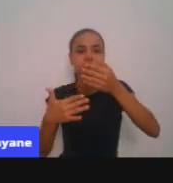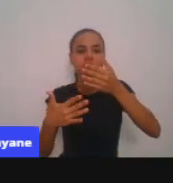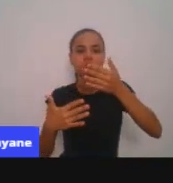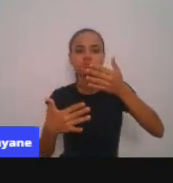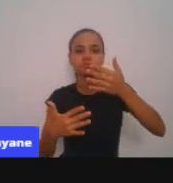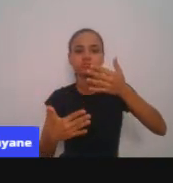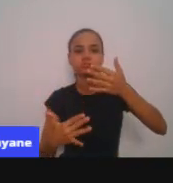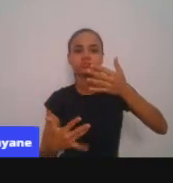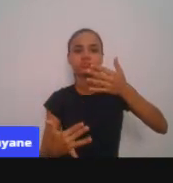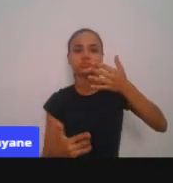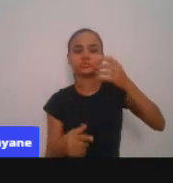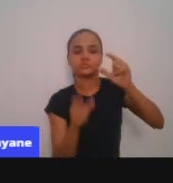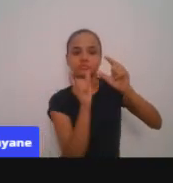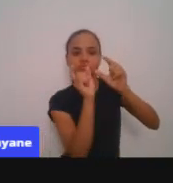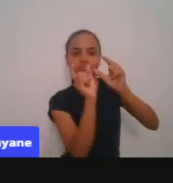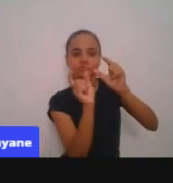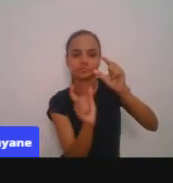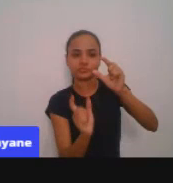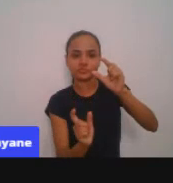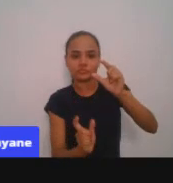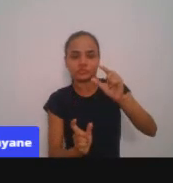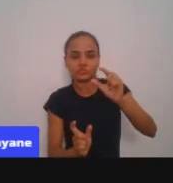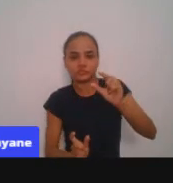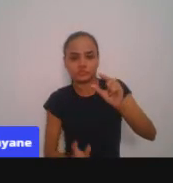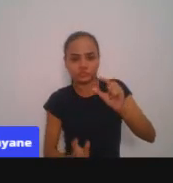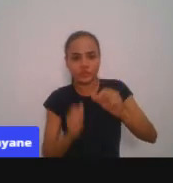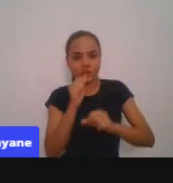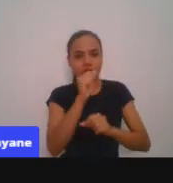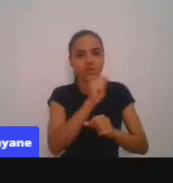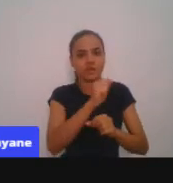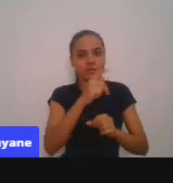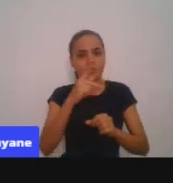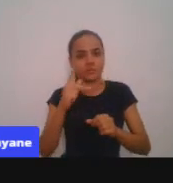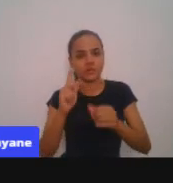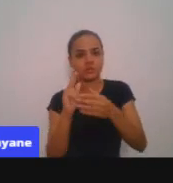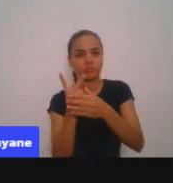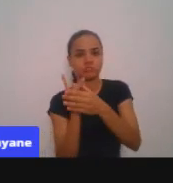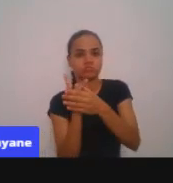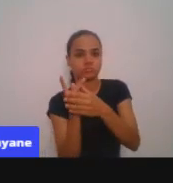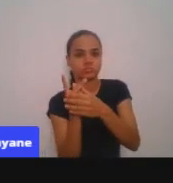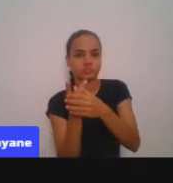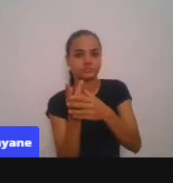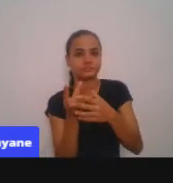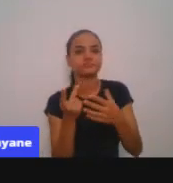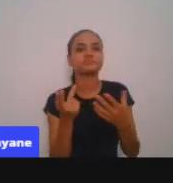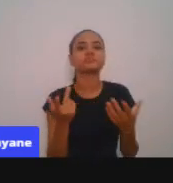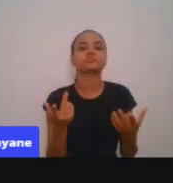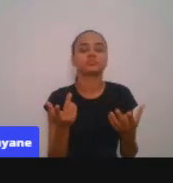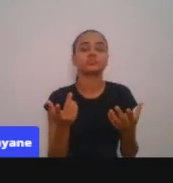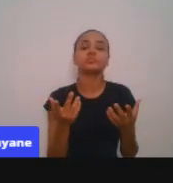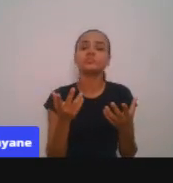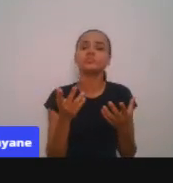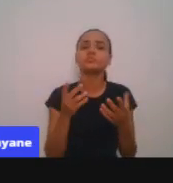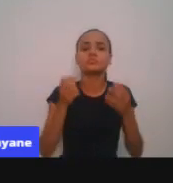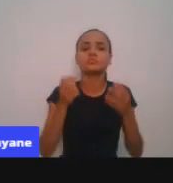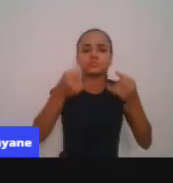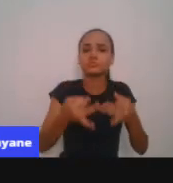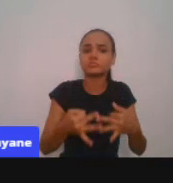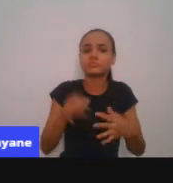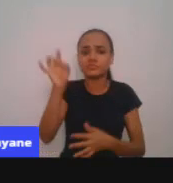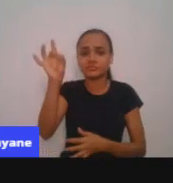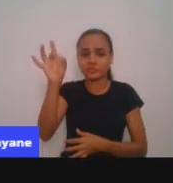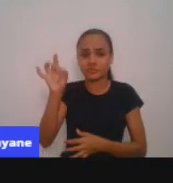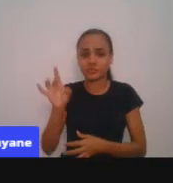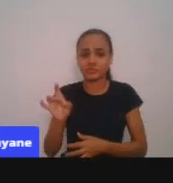YouTube, WhatsApp e o Spotify. A gente vai falar a partir de agora sobre cada um deles e quais as possibilidades que eles nos